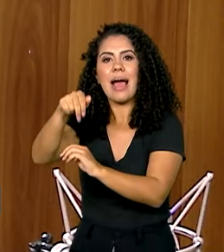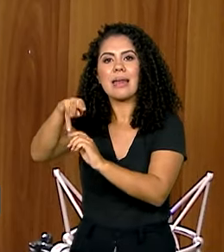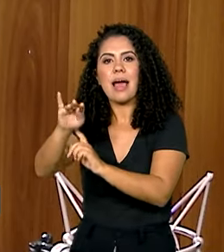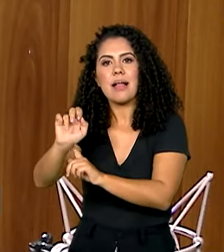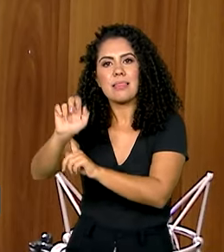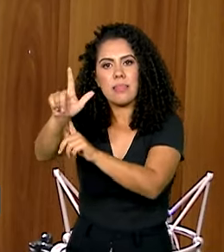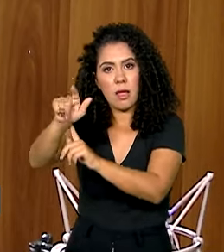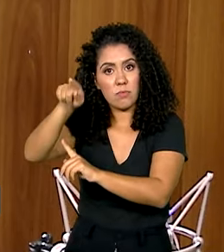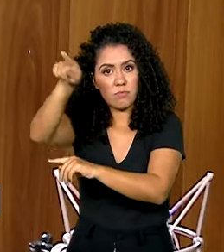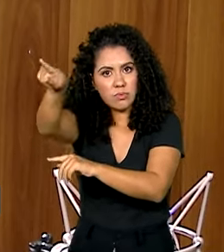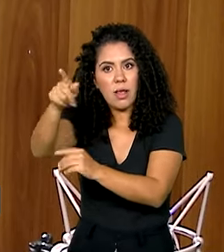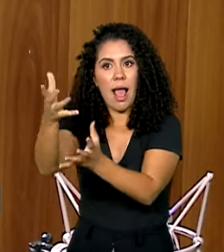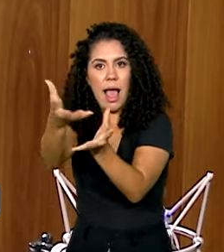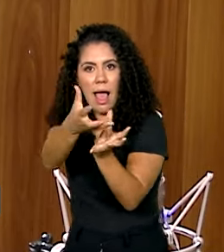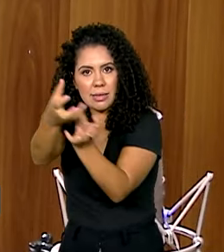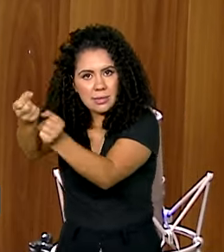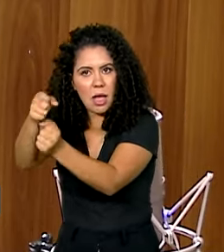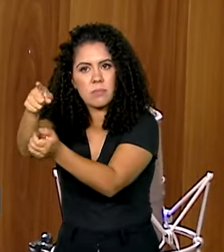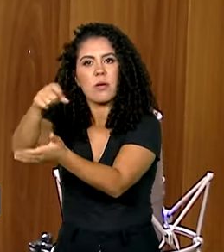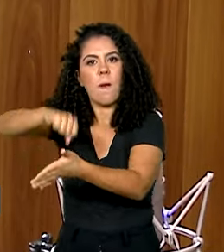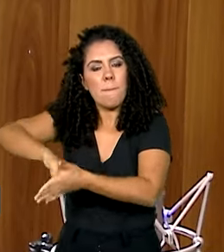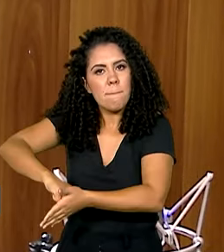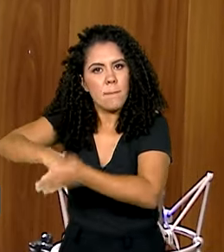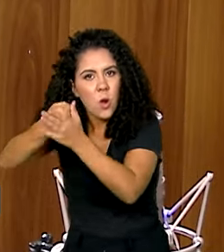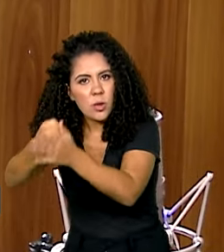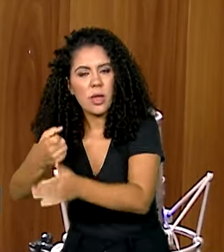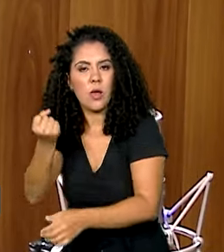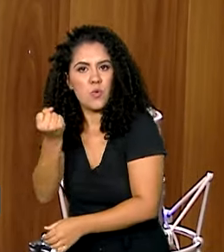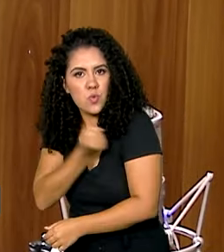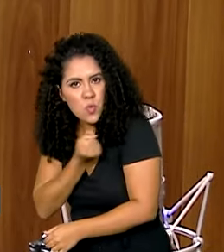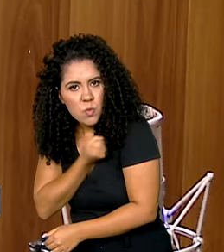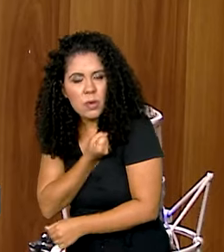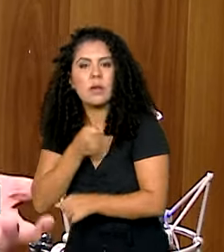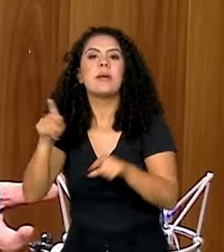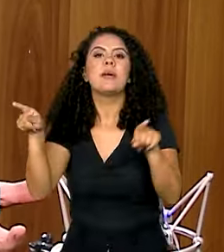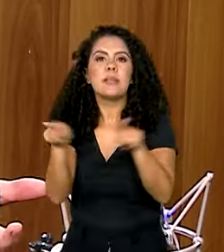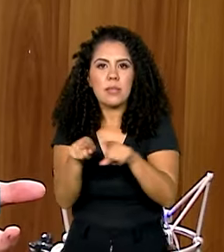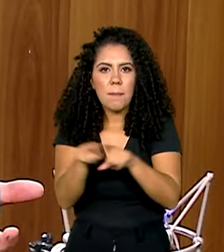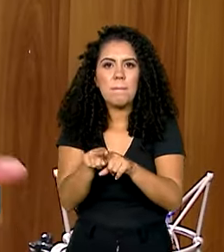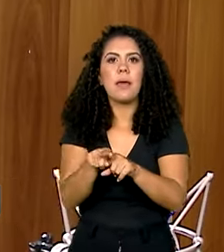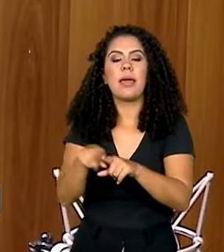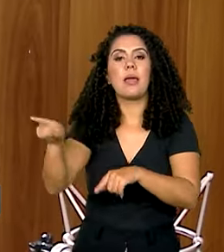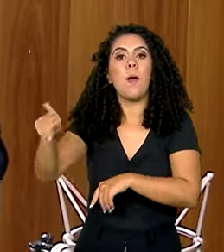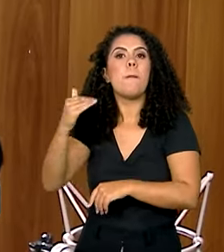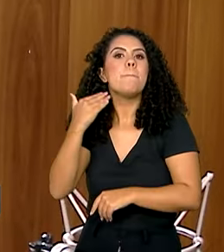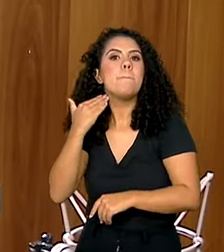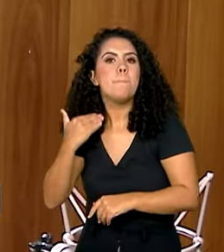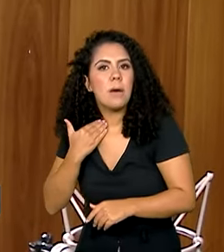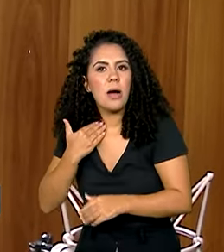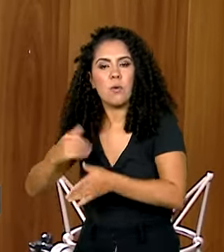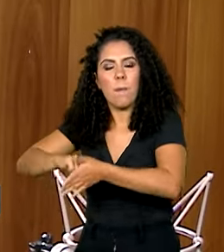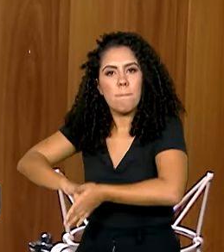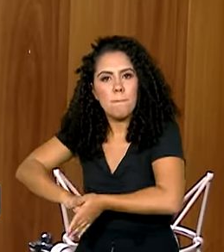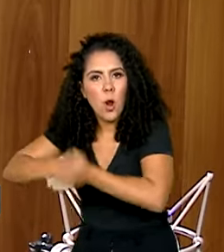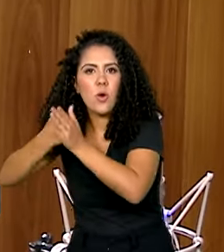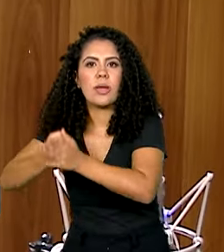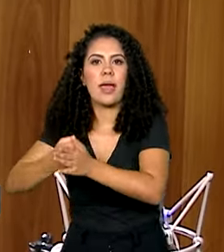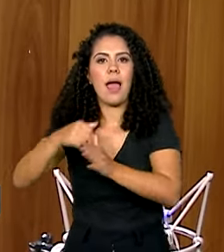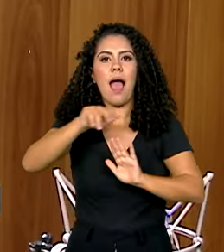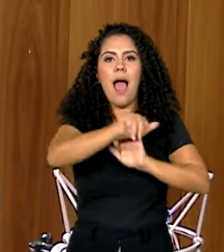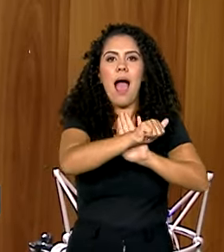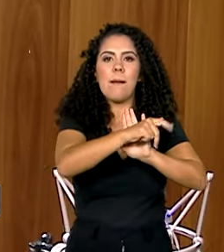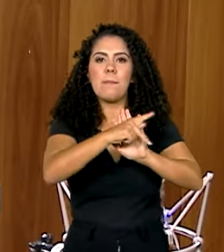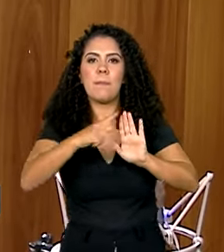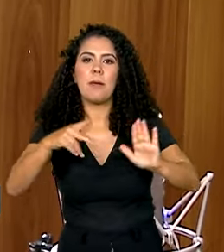aparelho através do e-mail, do número de identificação do aparelho, e vai para os bancos também, que vão bloquear os